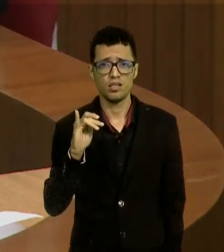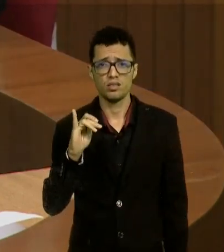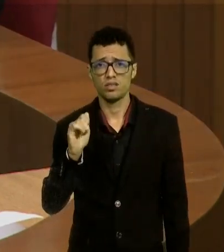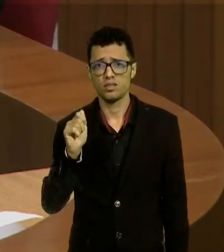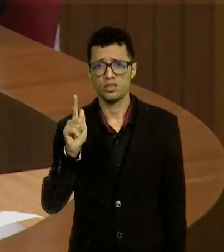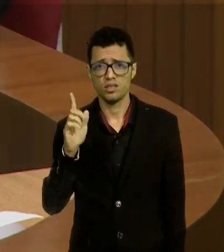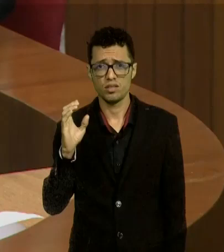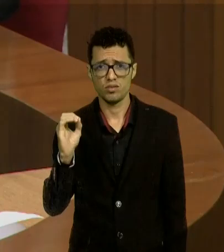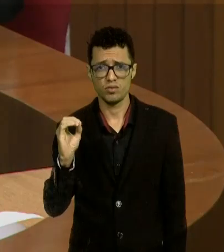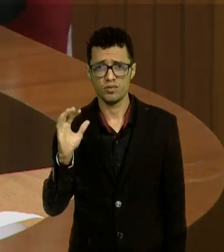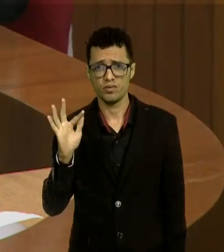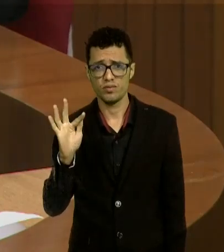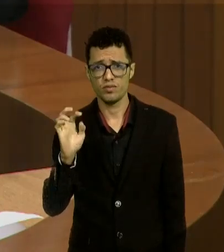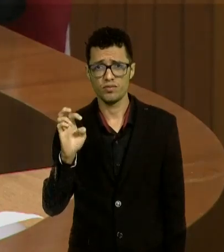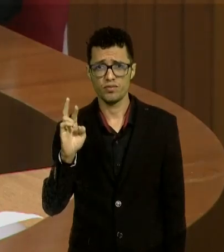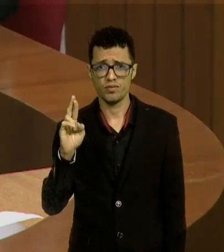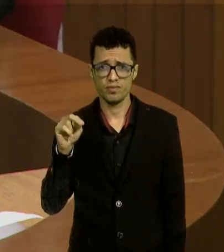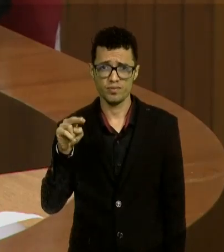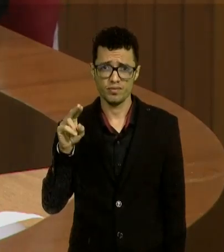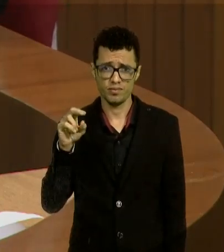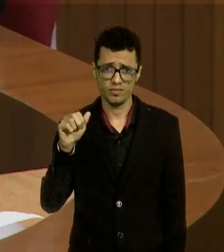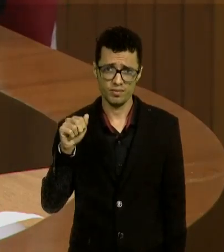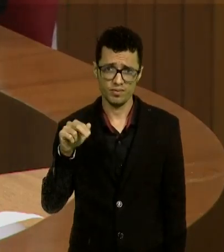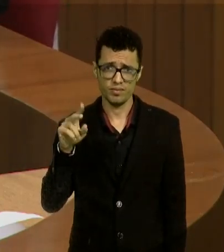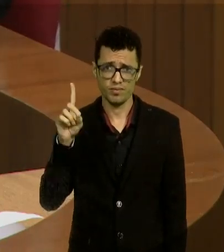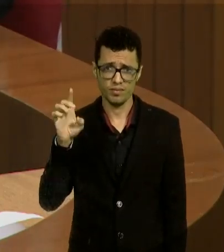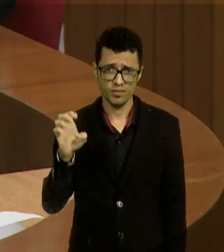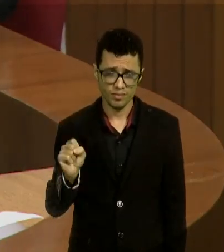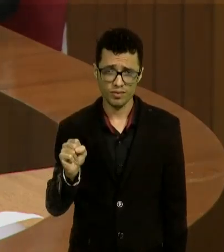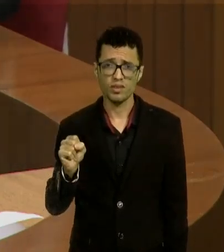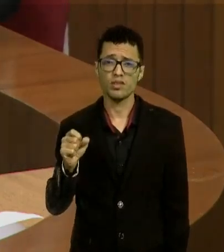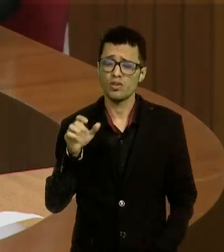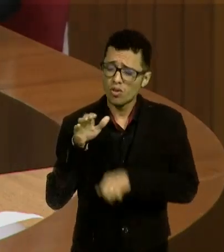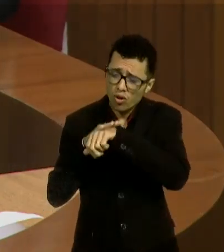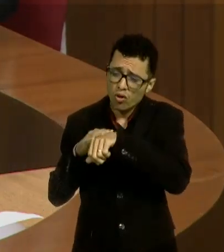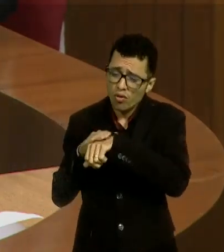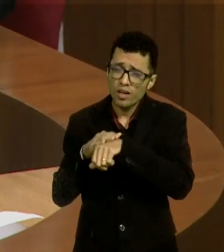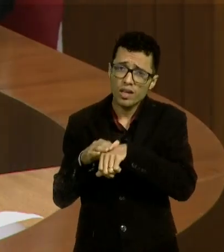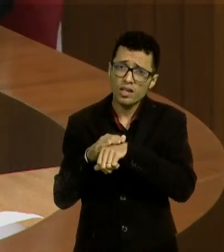agora, e eu tenho certeza, ele me garantiu